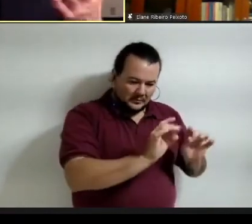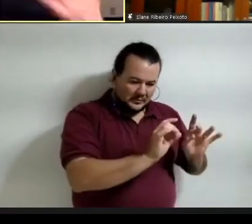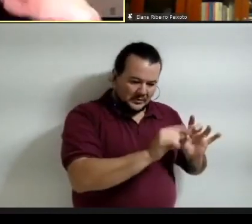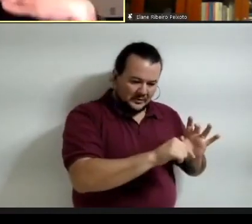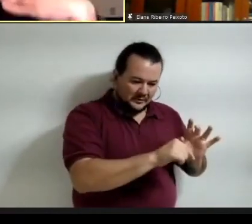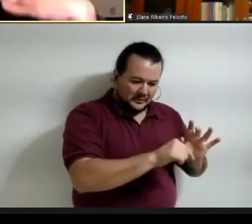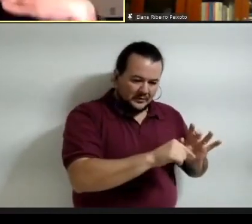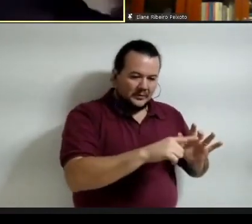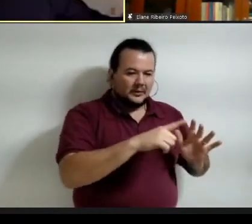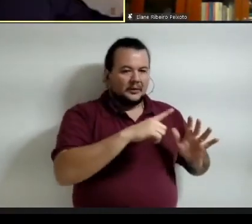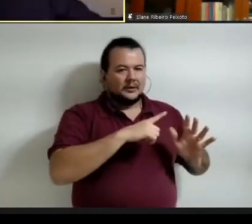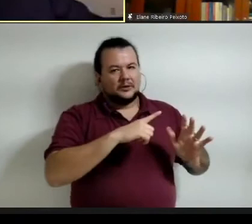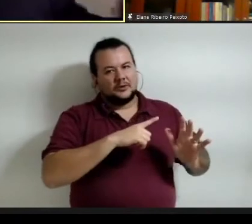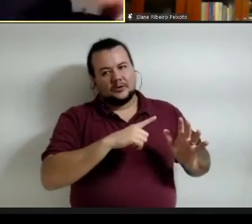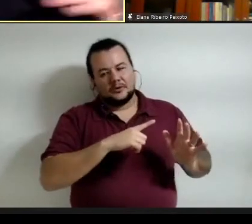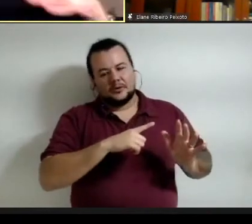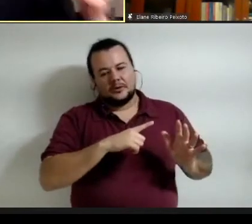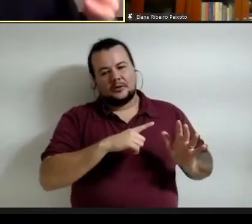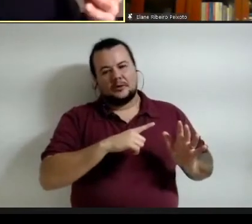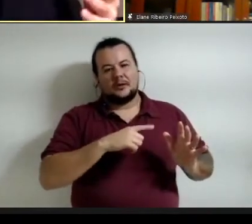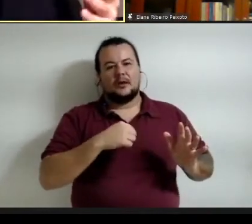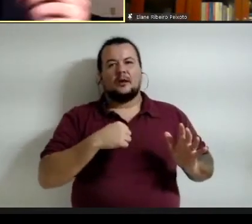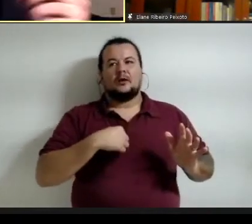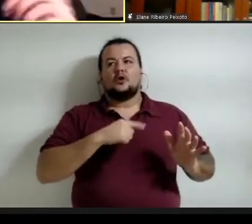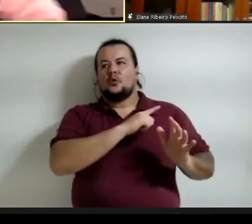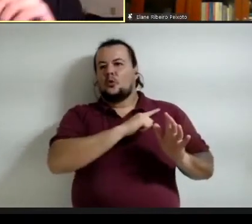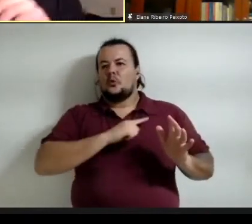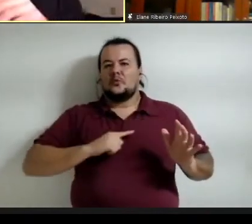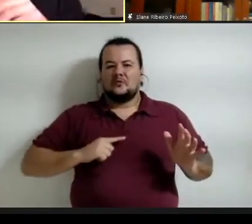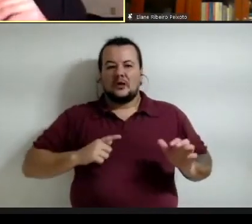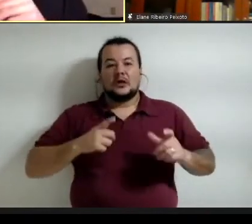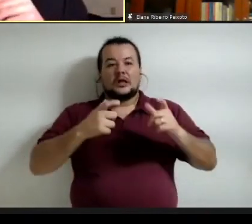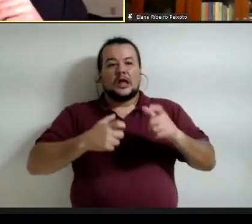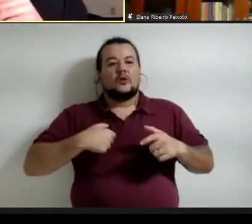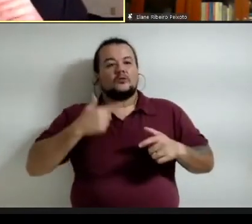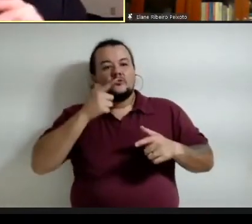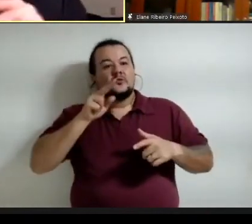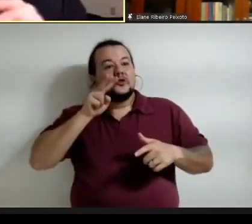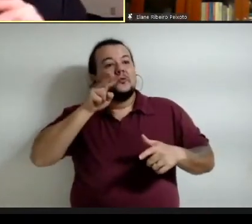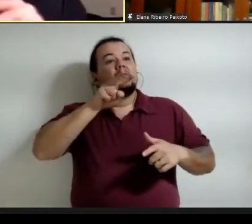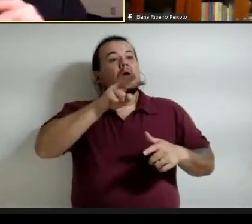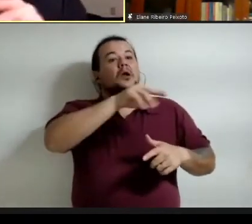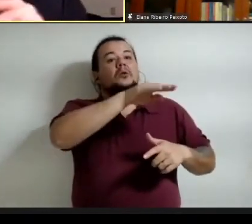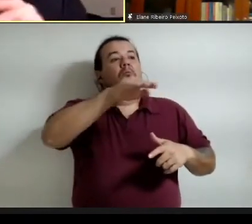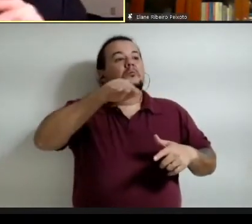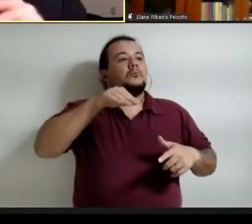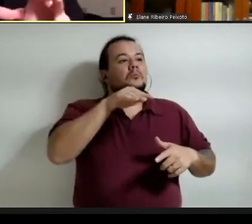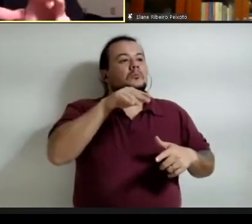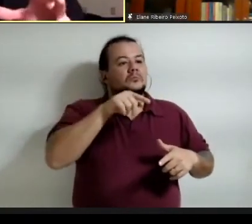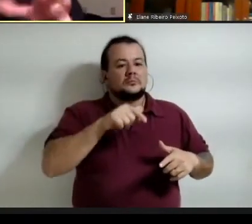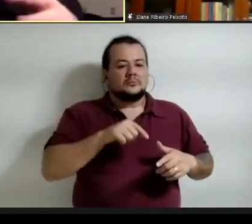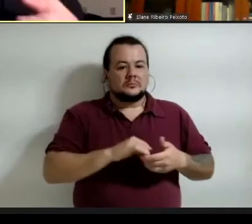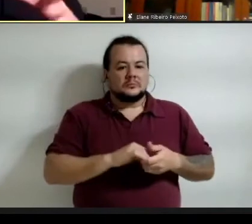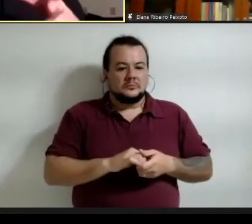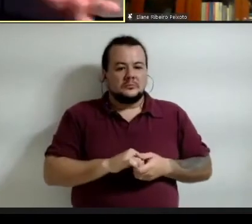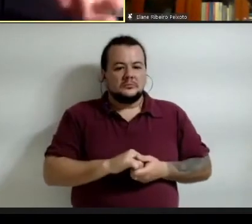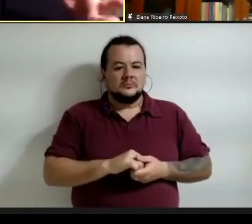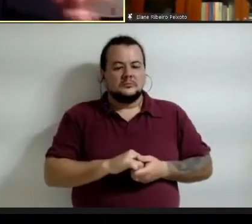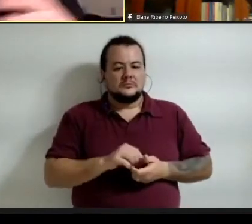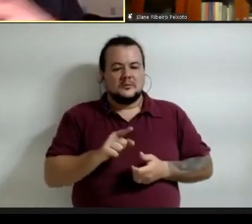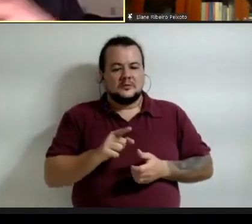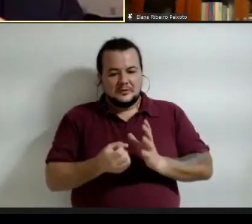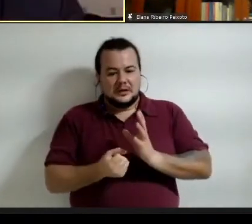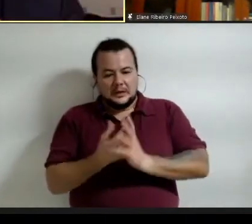a questão de você governa até onde você vê, existe a questão de você criar postos